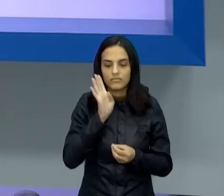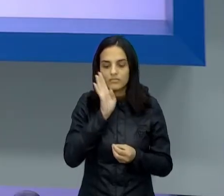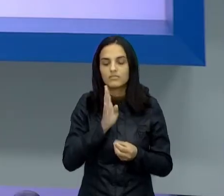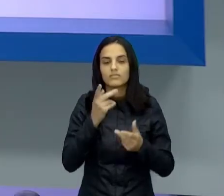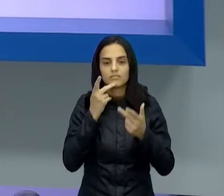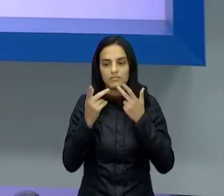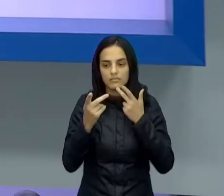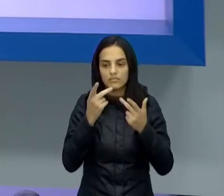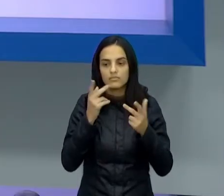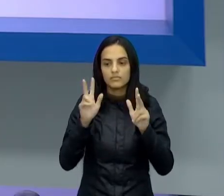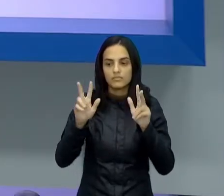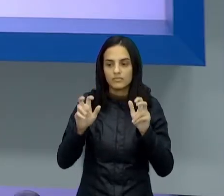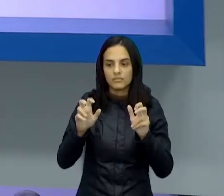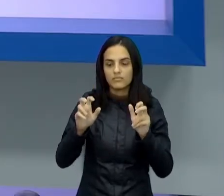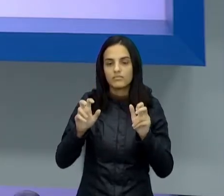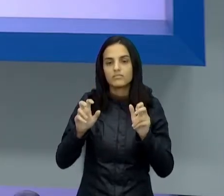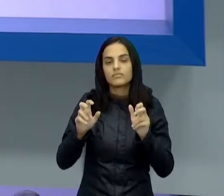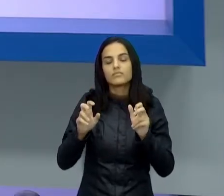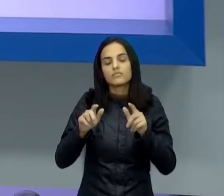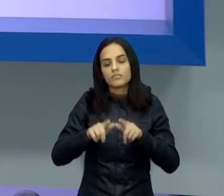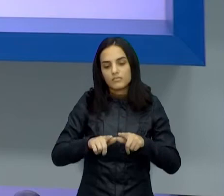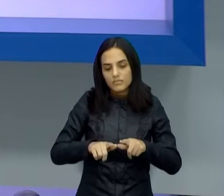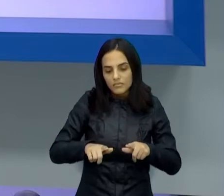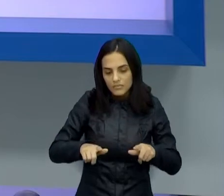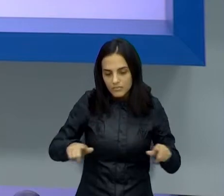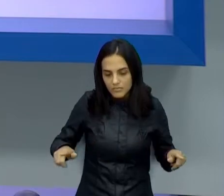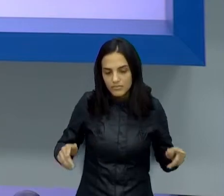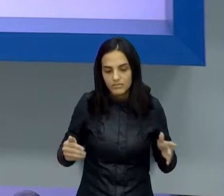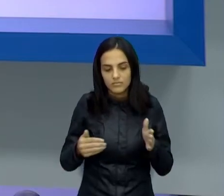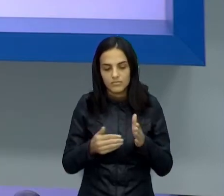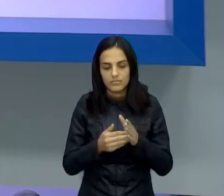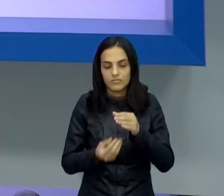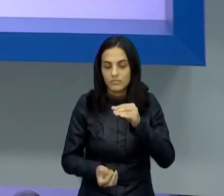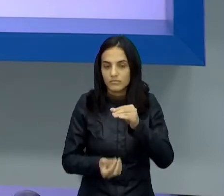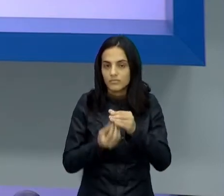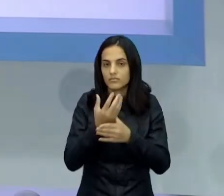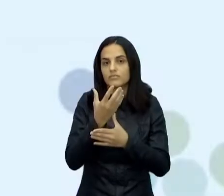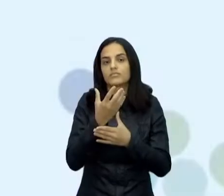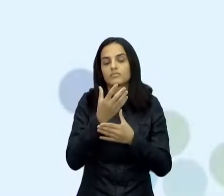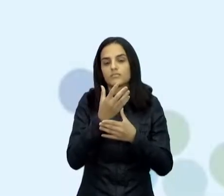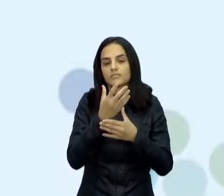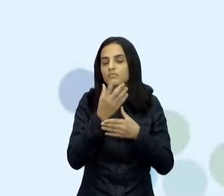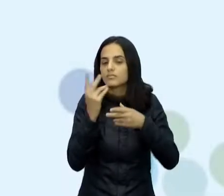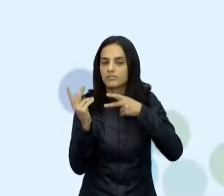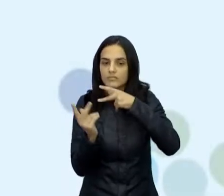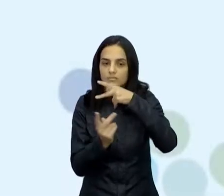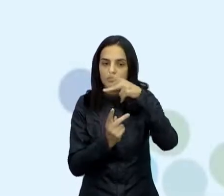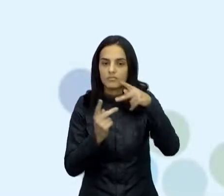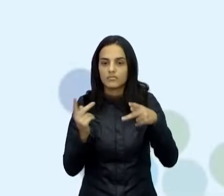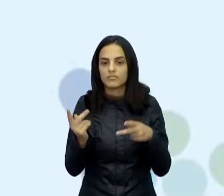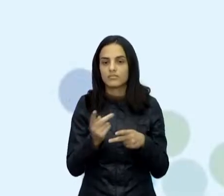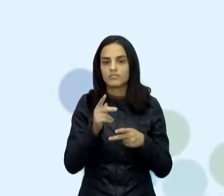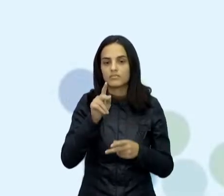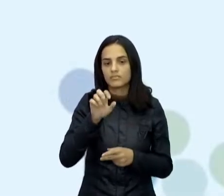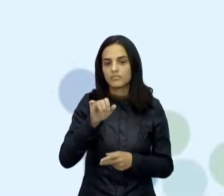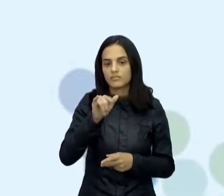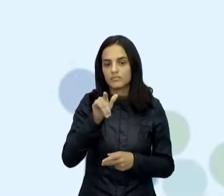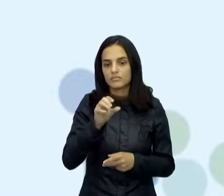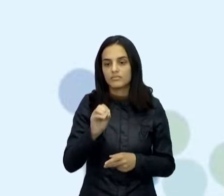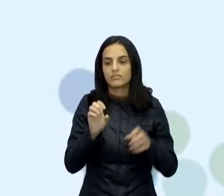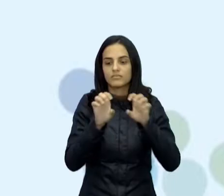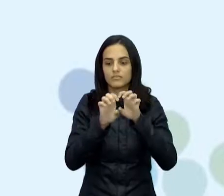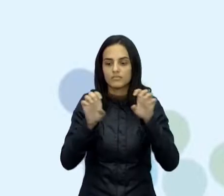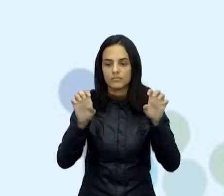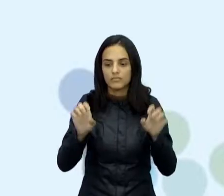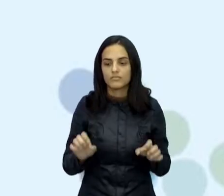do solo e desde a origem do nosso planeta. Vamos lá ver as habilidades dos eixos estruturantes, está aí na